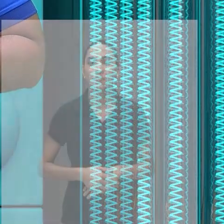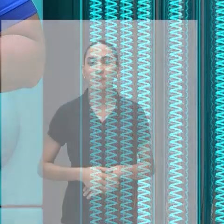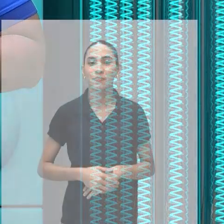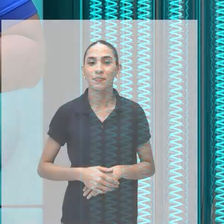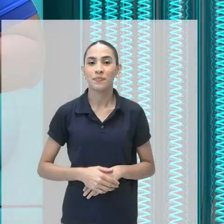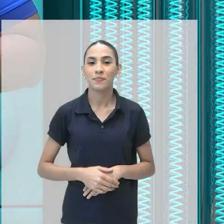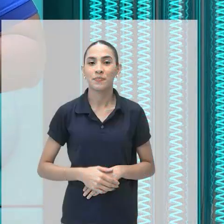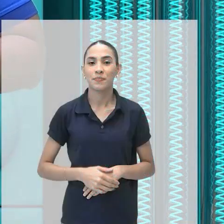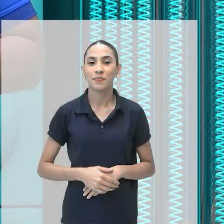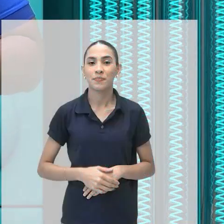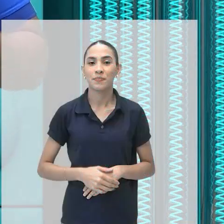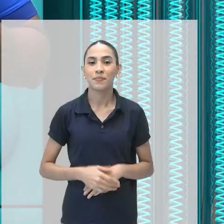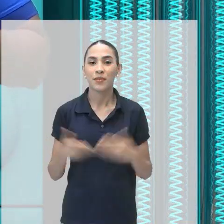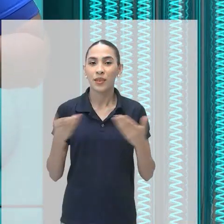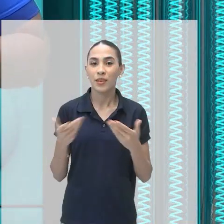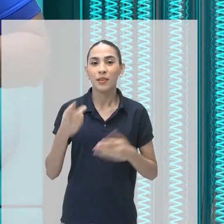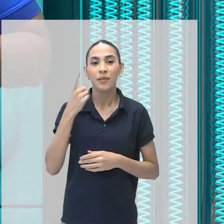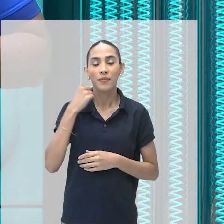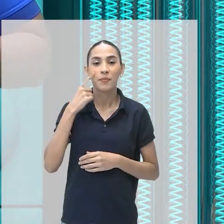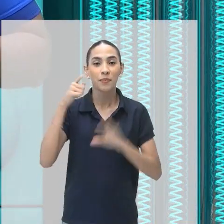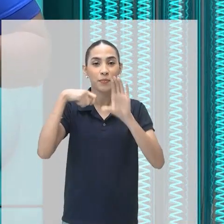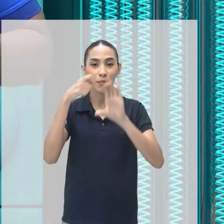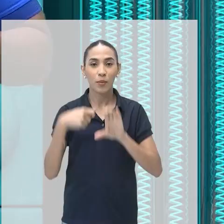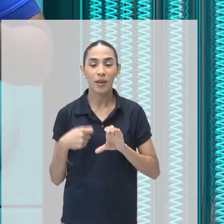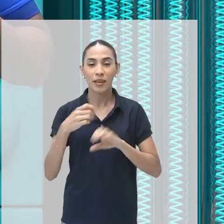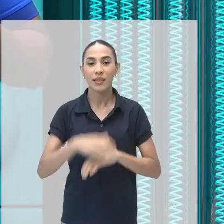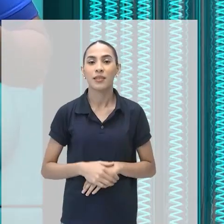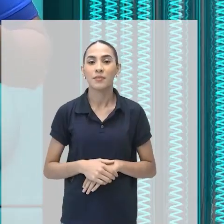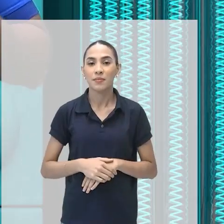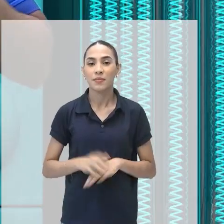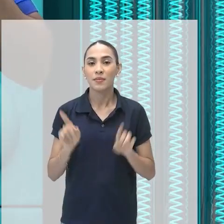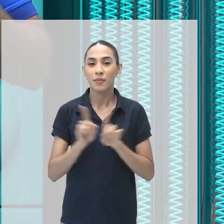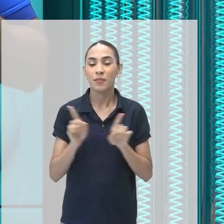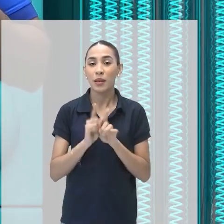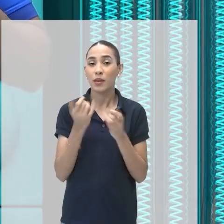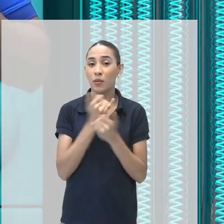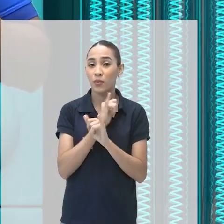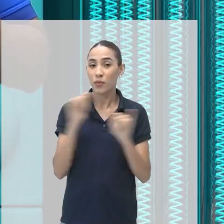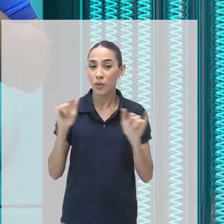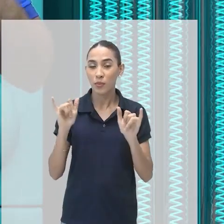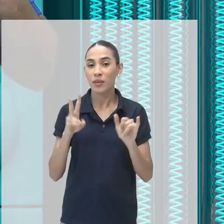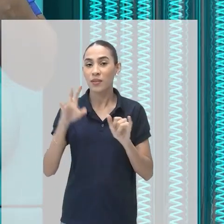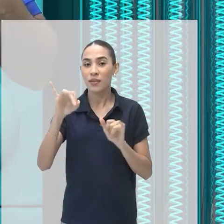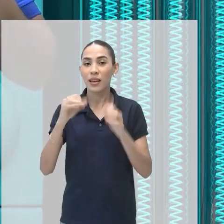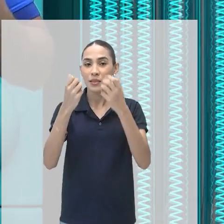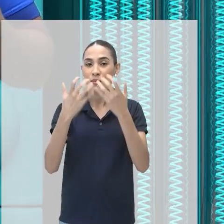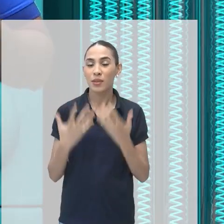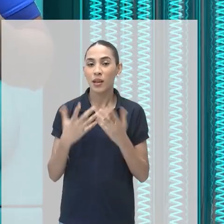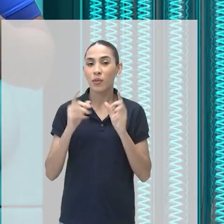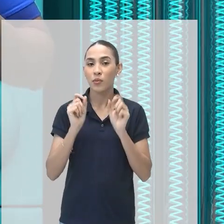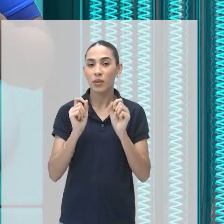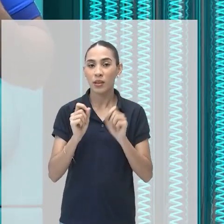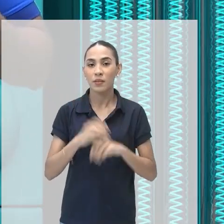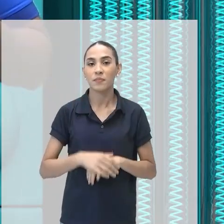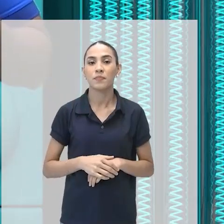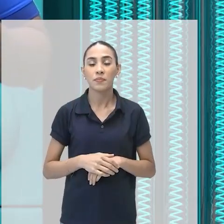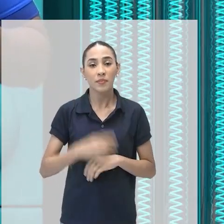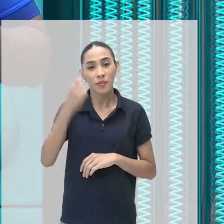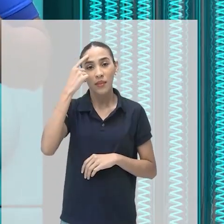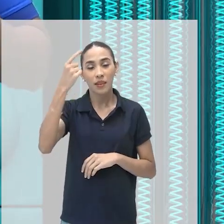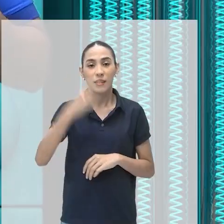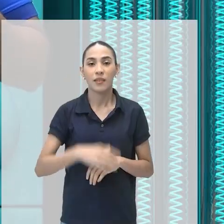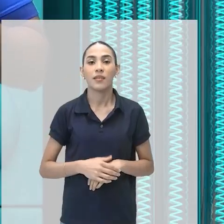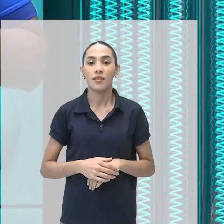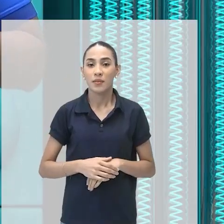Muito bem, então vocês acabaram de assistir uma propaganda, um filme publicitário aí que busca trazer determinada